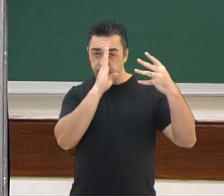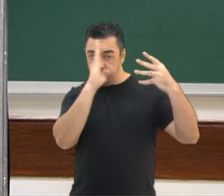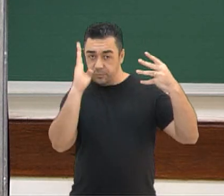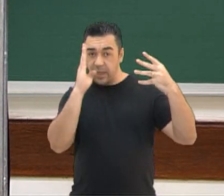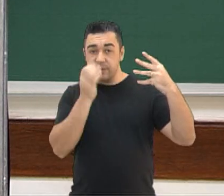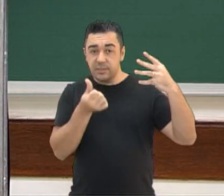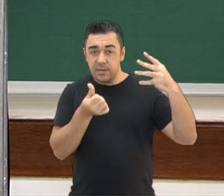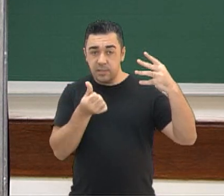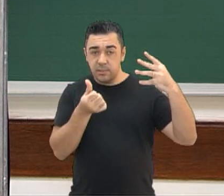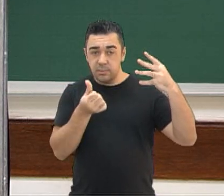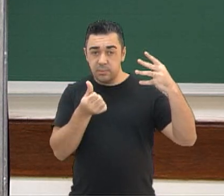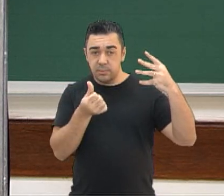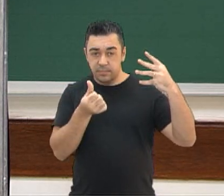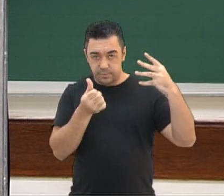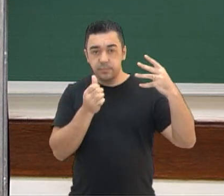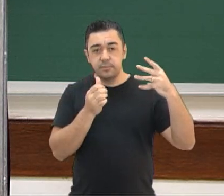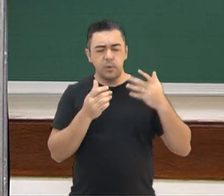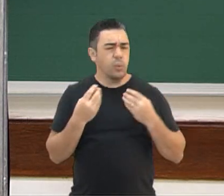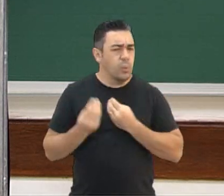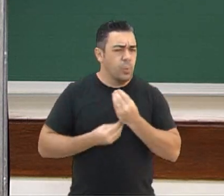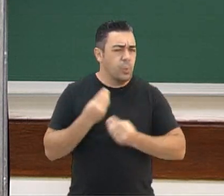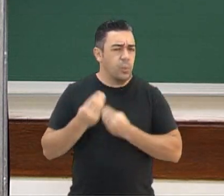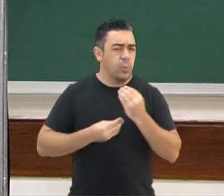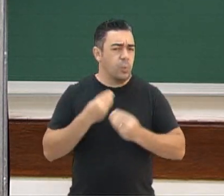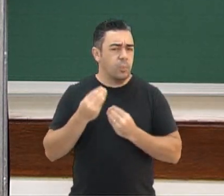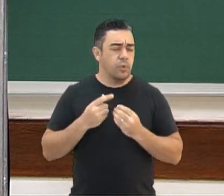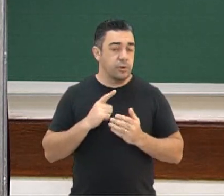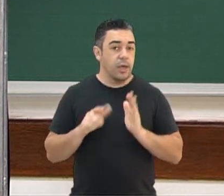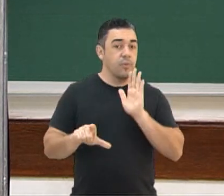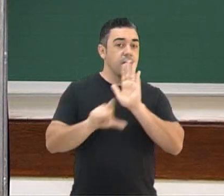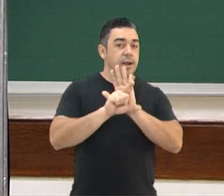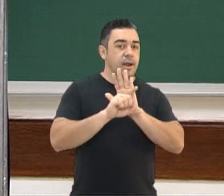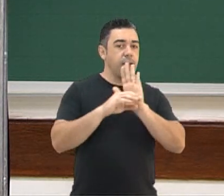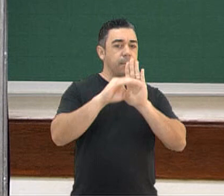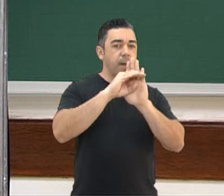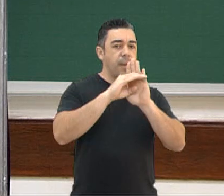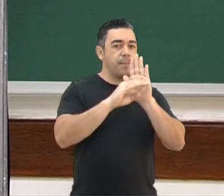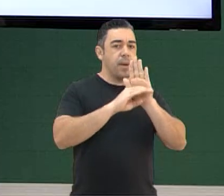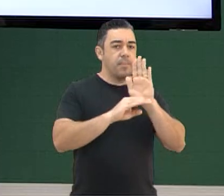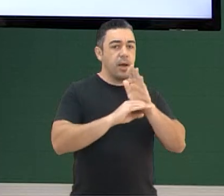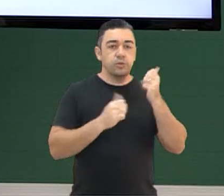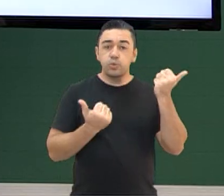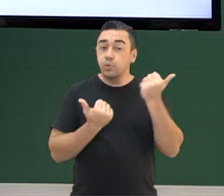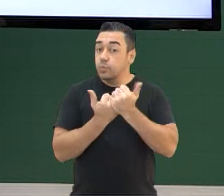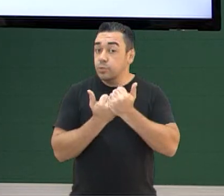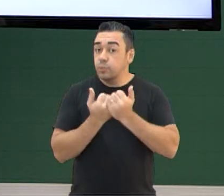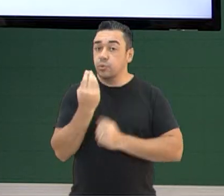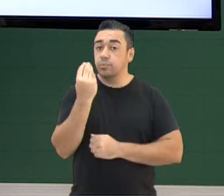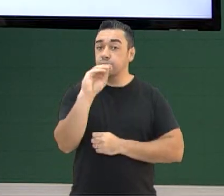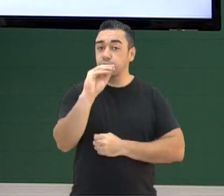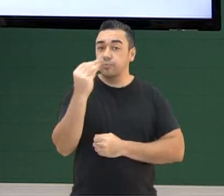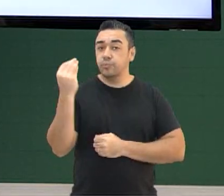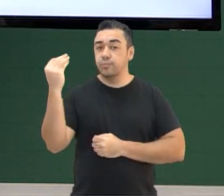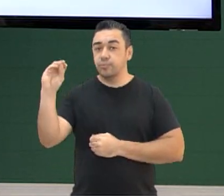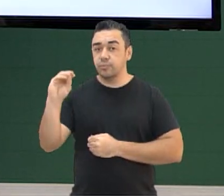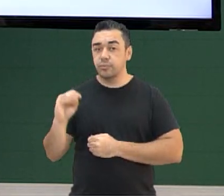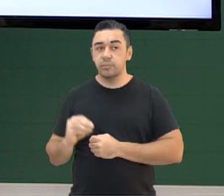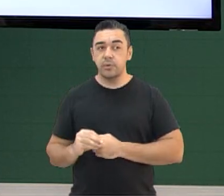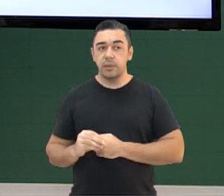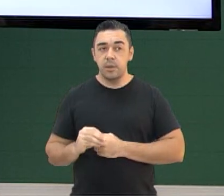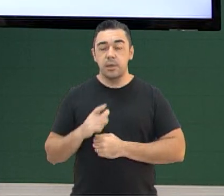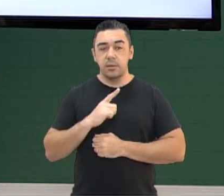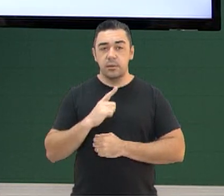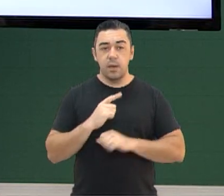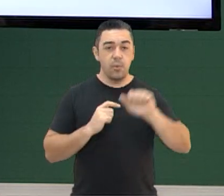fazer tudo isso? Ou será que, como eu tenho a minha lei de formação aqui, ó, A e J, certo? Eu pego o